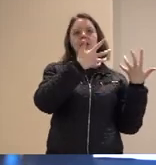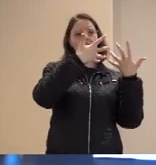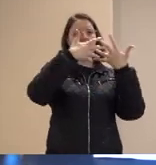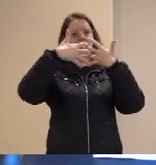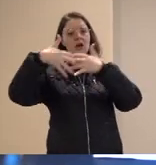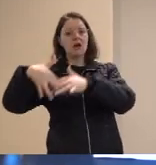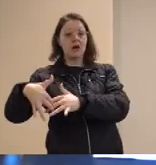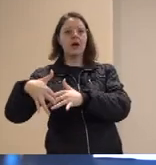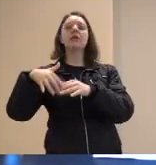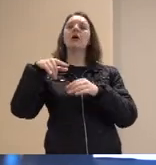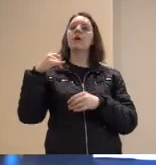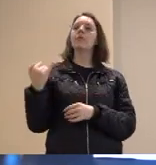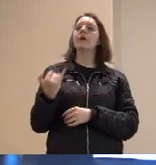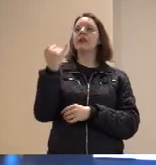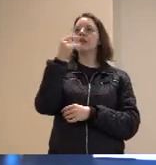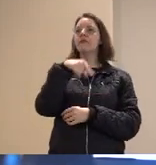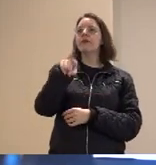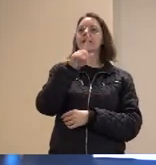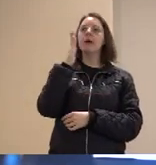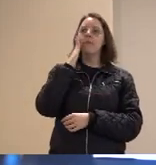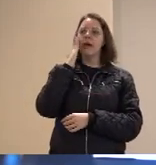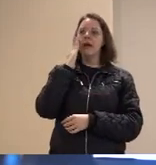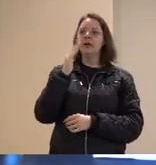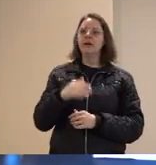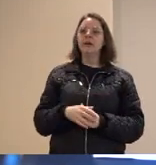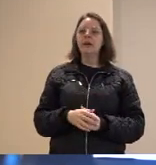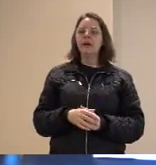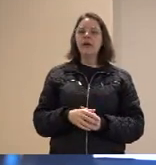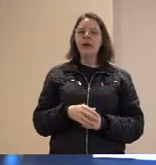Então, ele é muito importante.